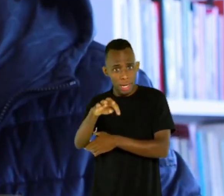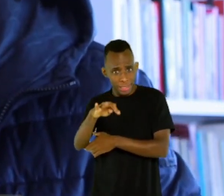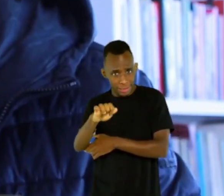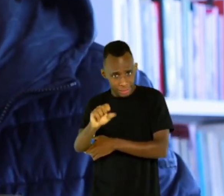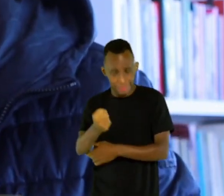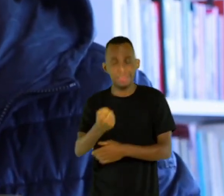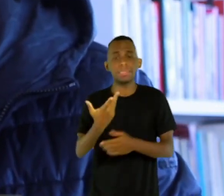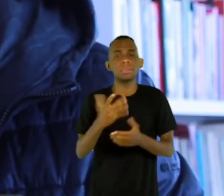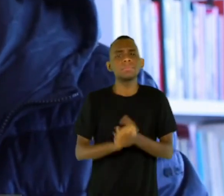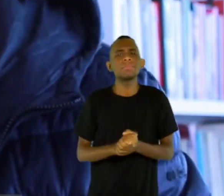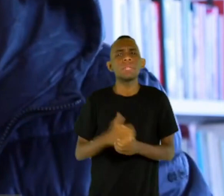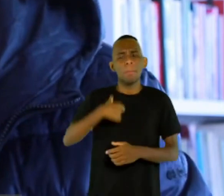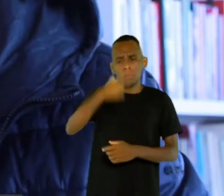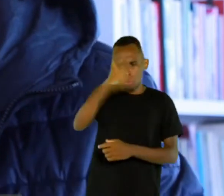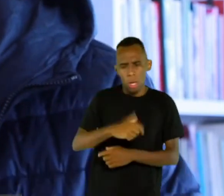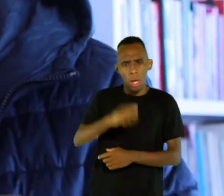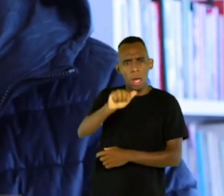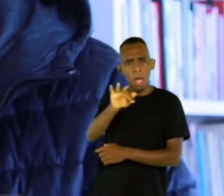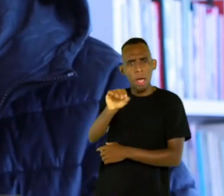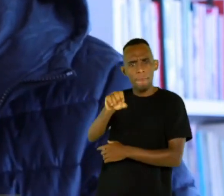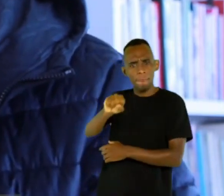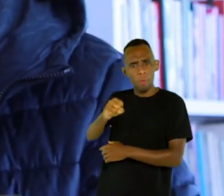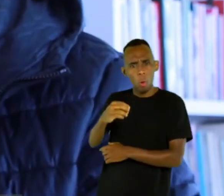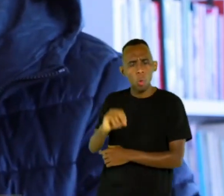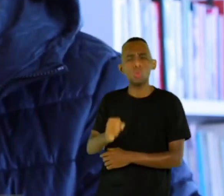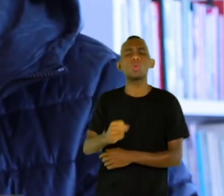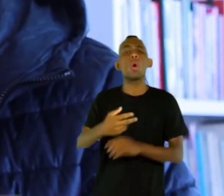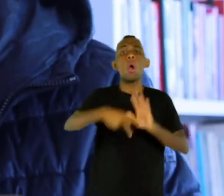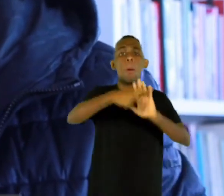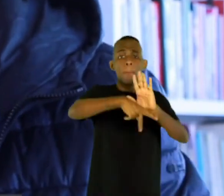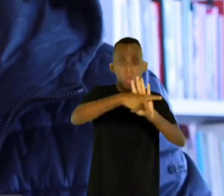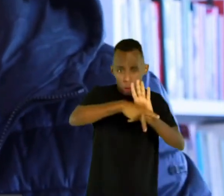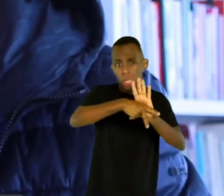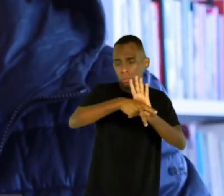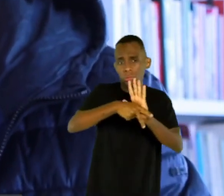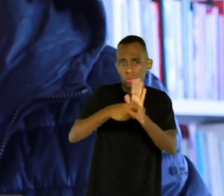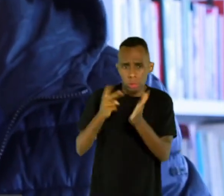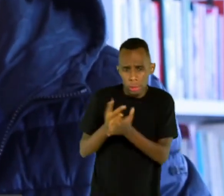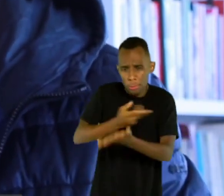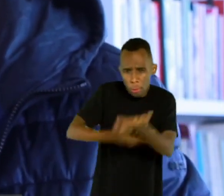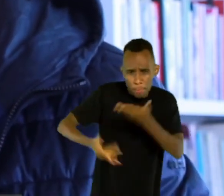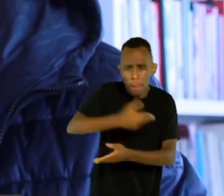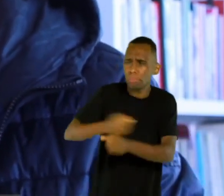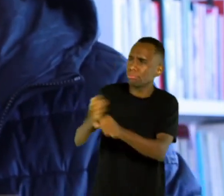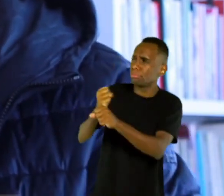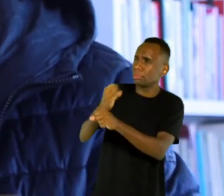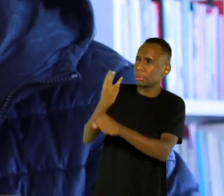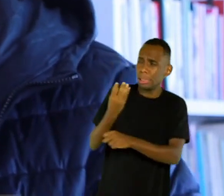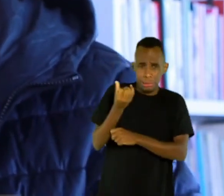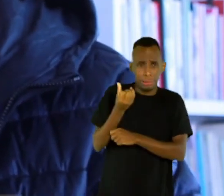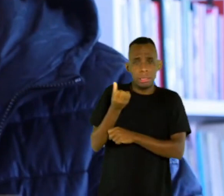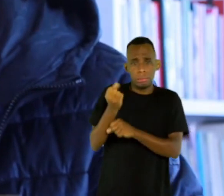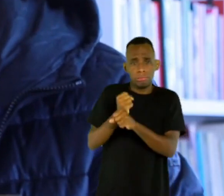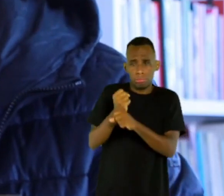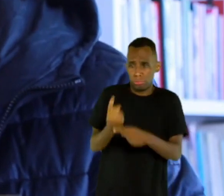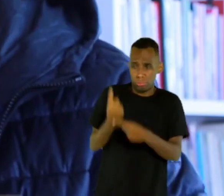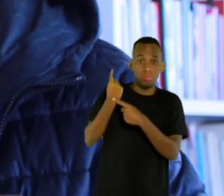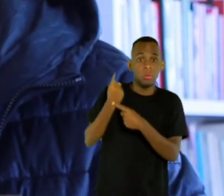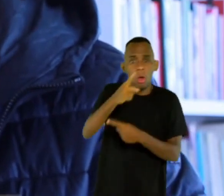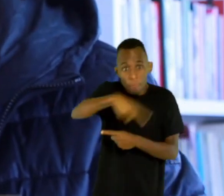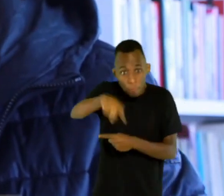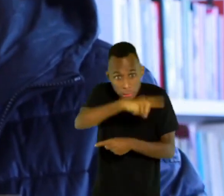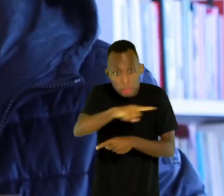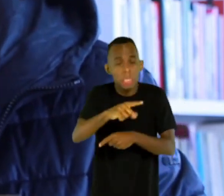há 36 anos. Você que está provavelmente aí no YouTube assistindo esse papo